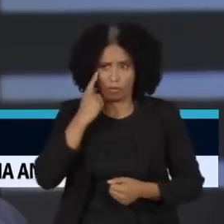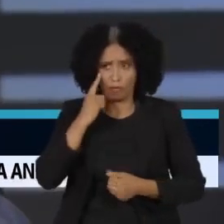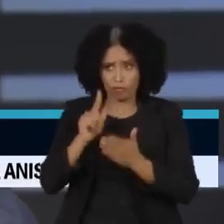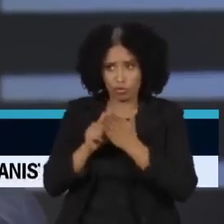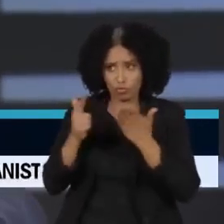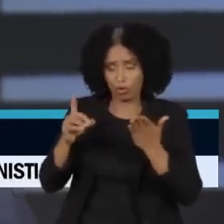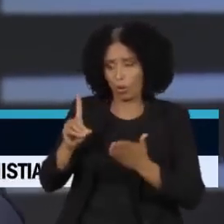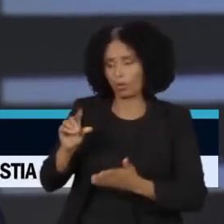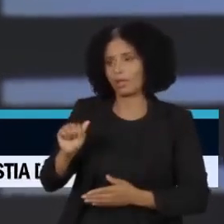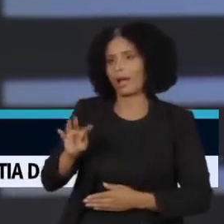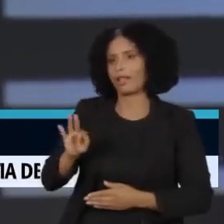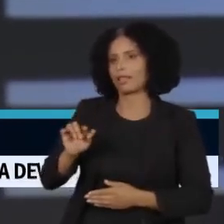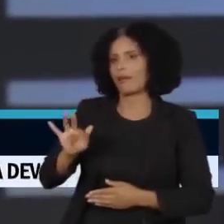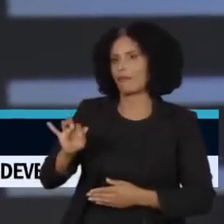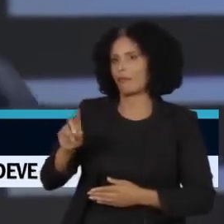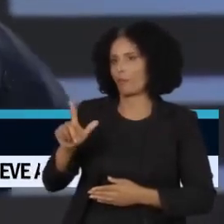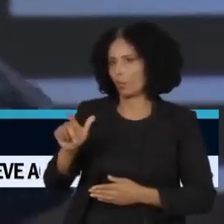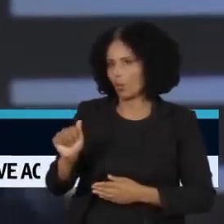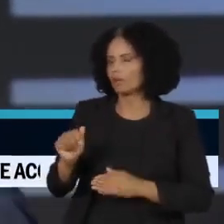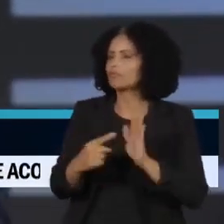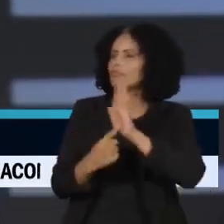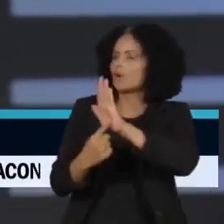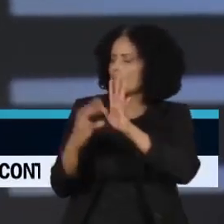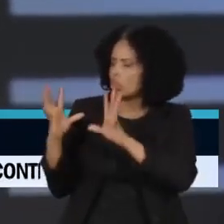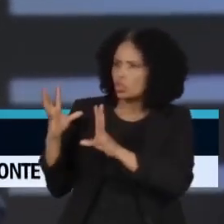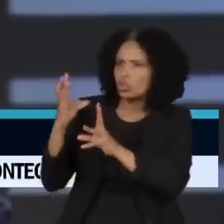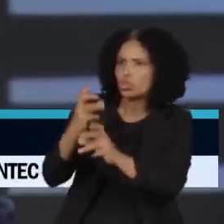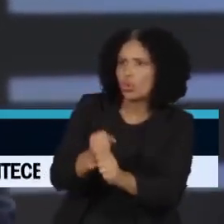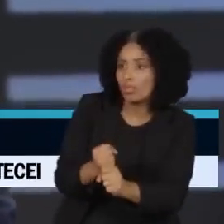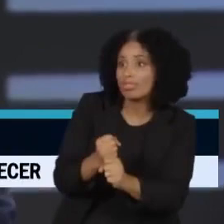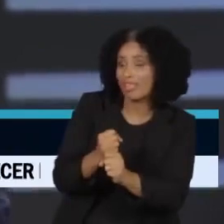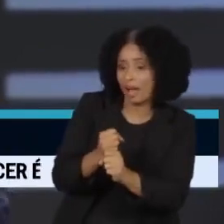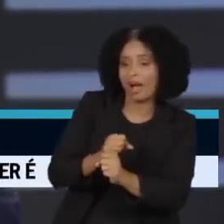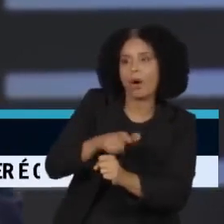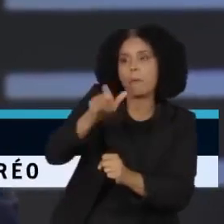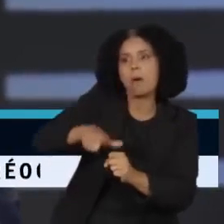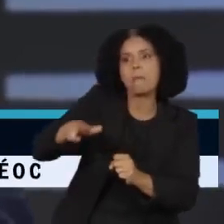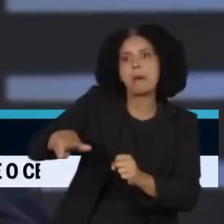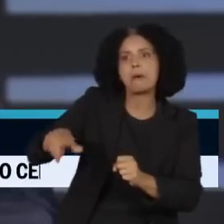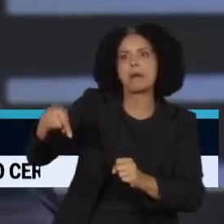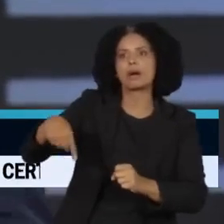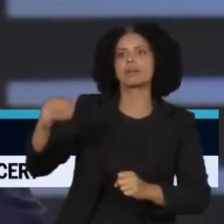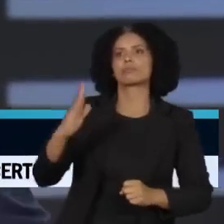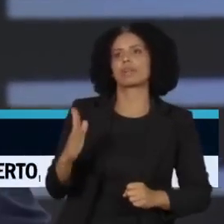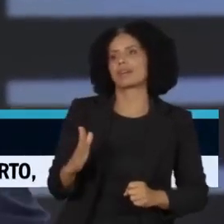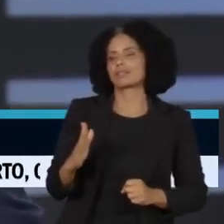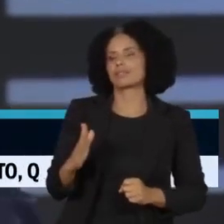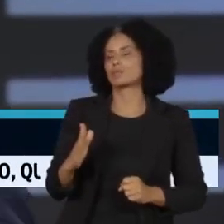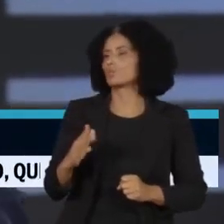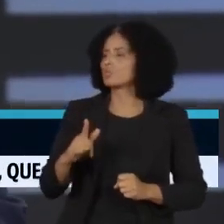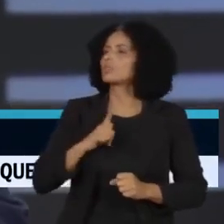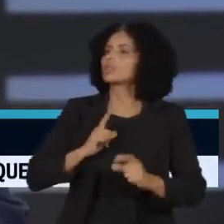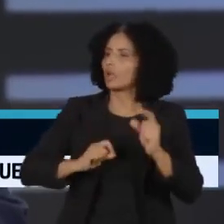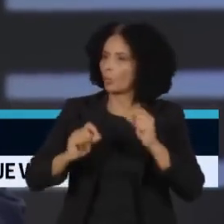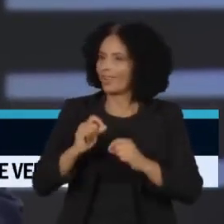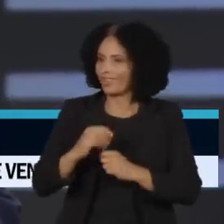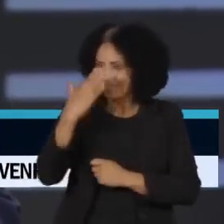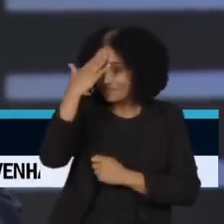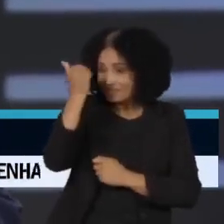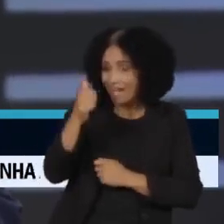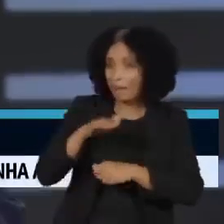que acabou de sair que mostra que a quase a totalidade da população brasileira rejeitou a